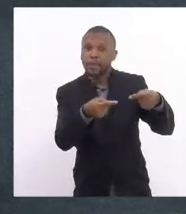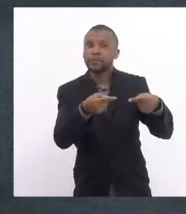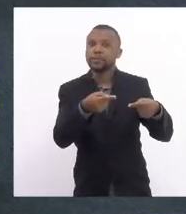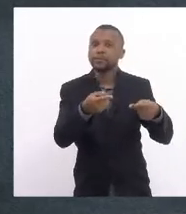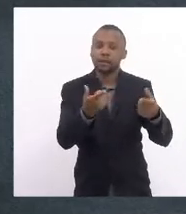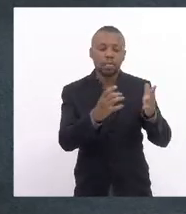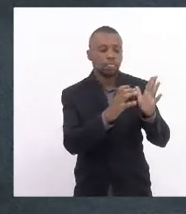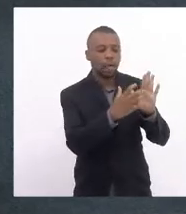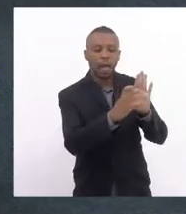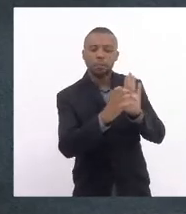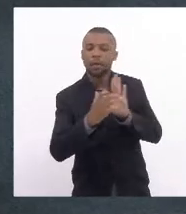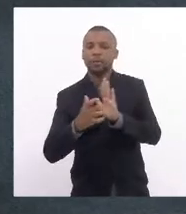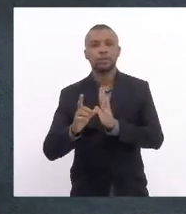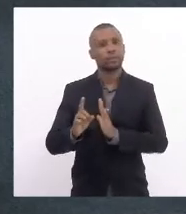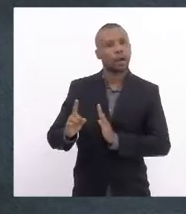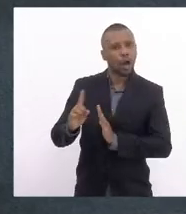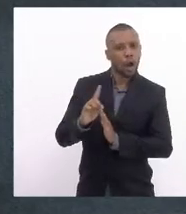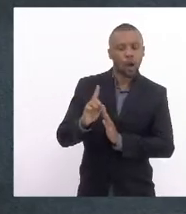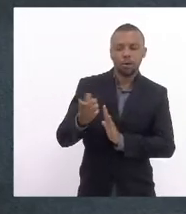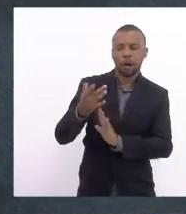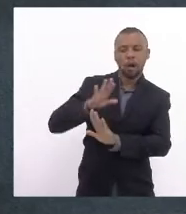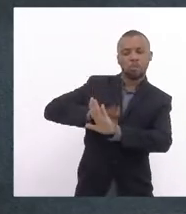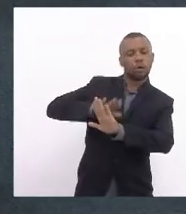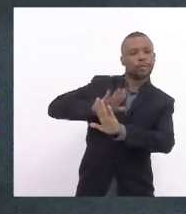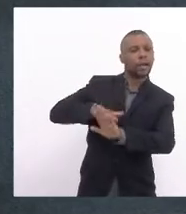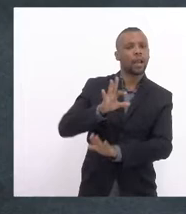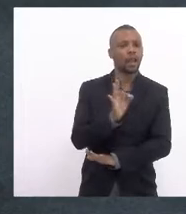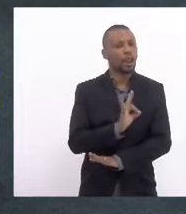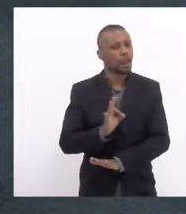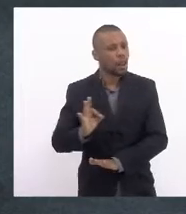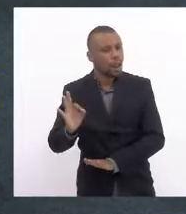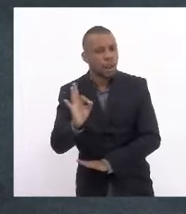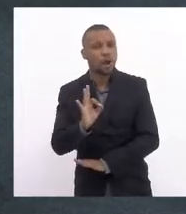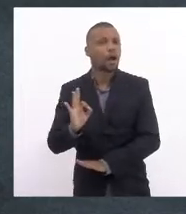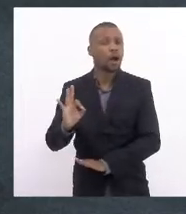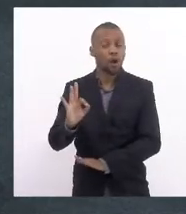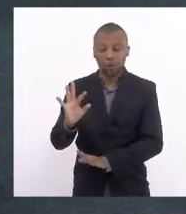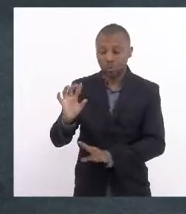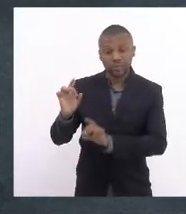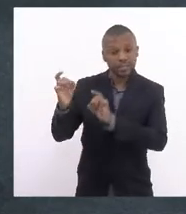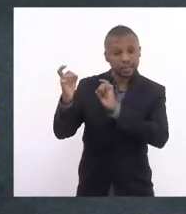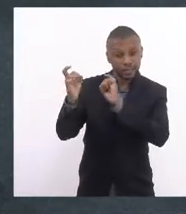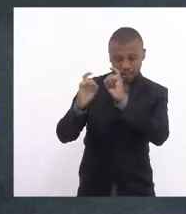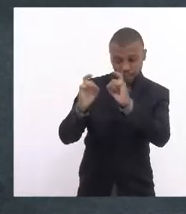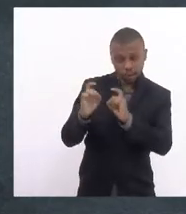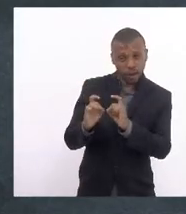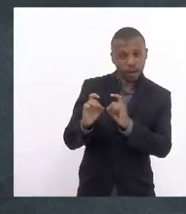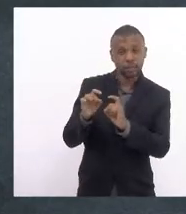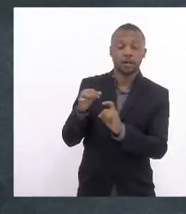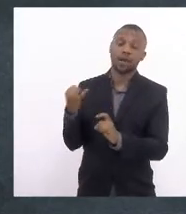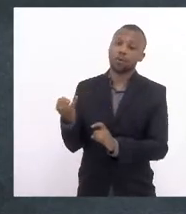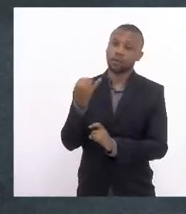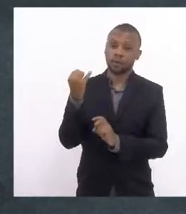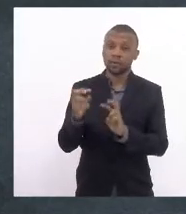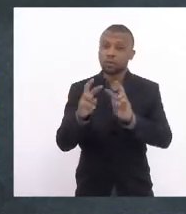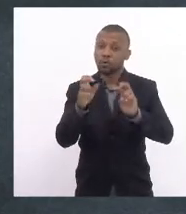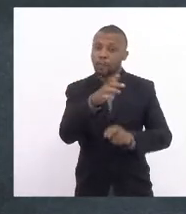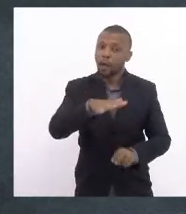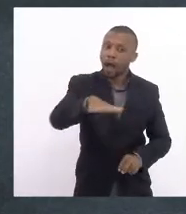é? Não tem nenhuma questão partidária envolvida aqui, não é? Esse é um debate importante sobre um